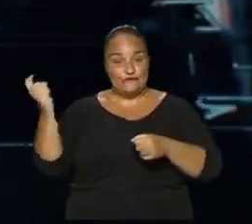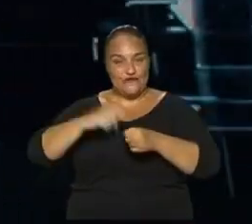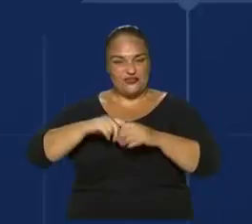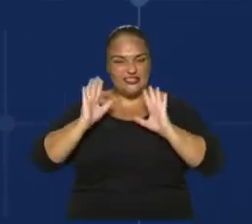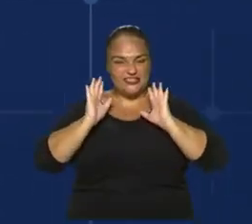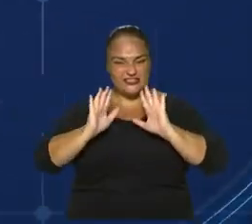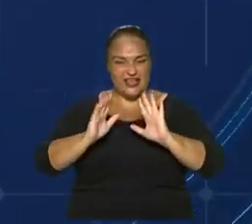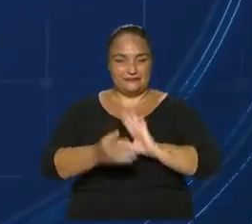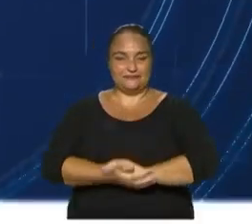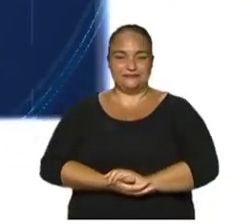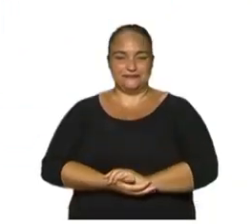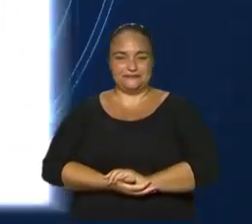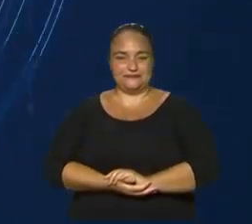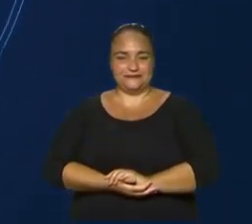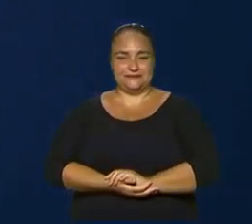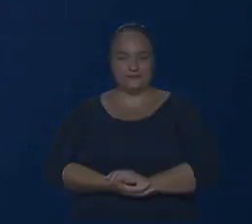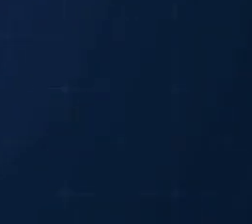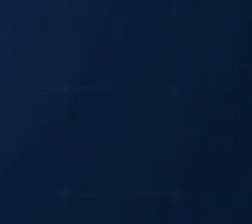já.